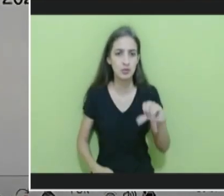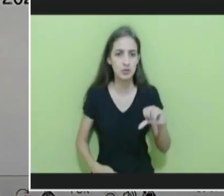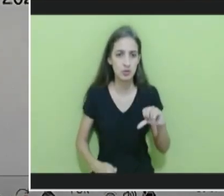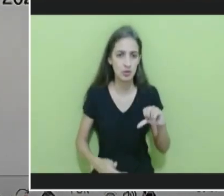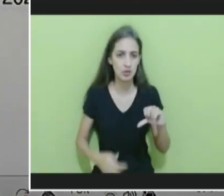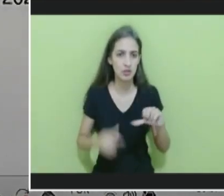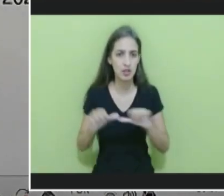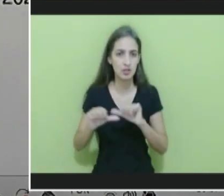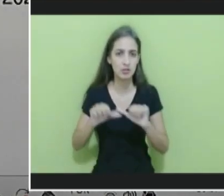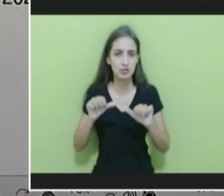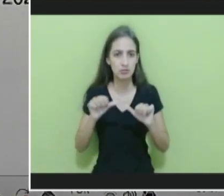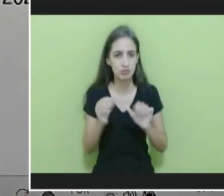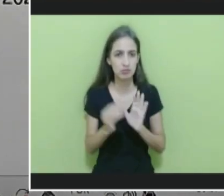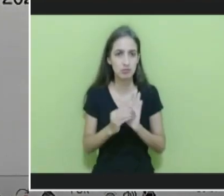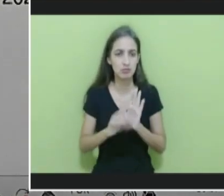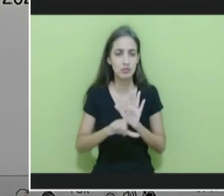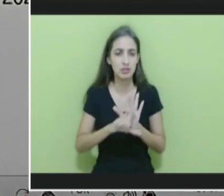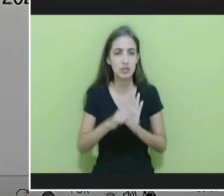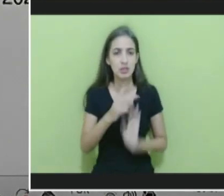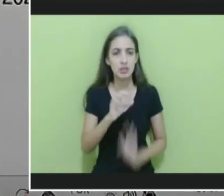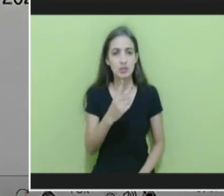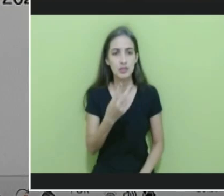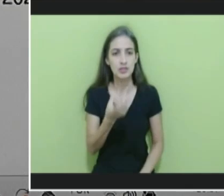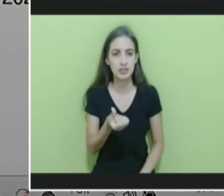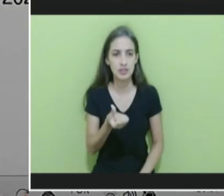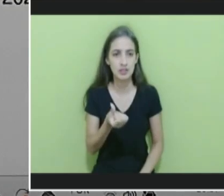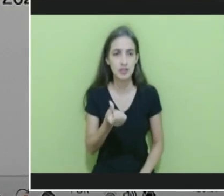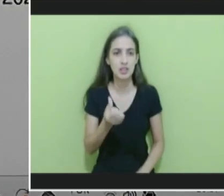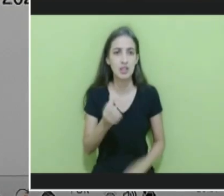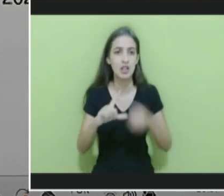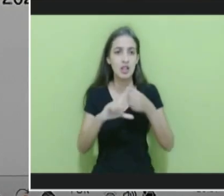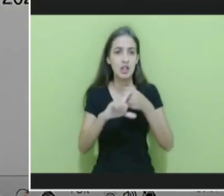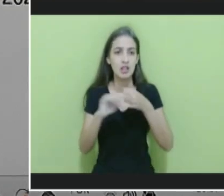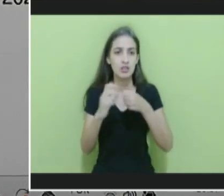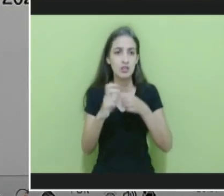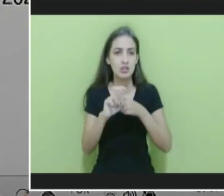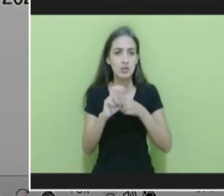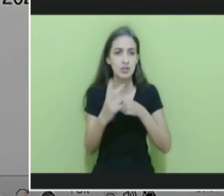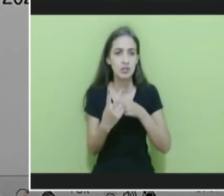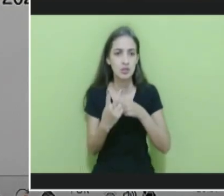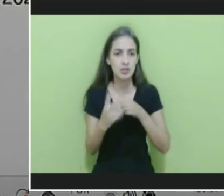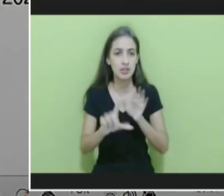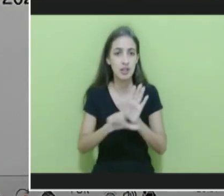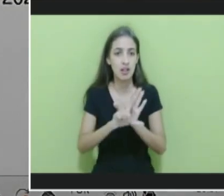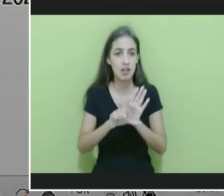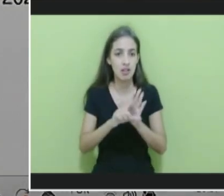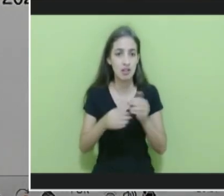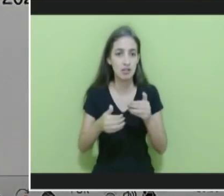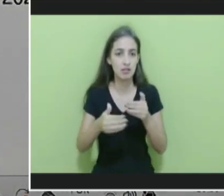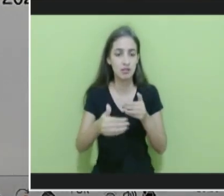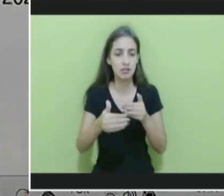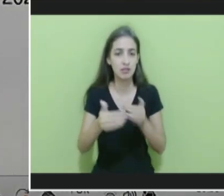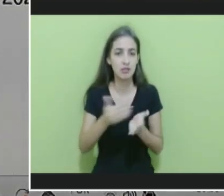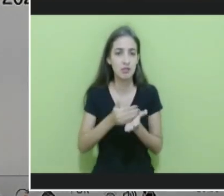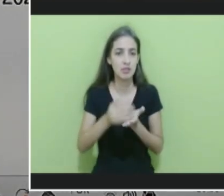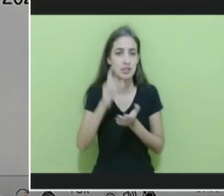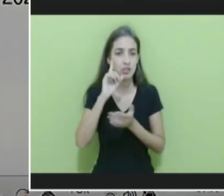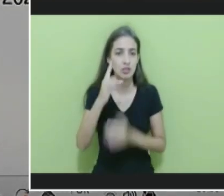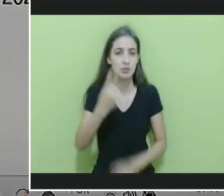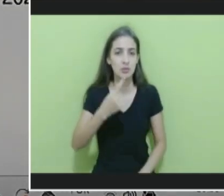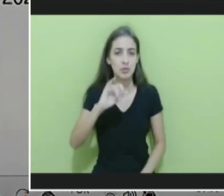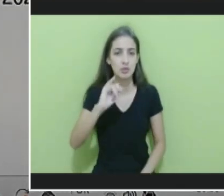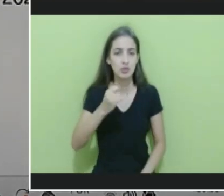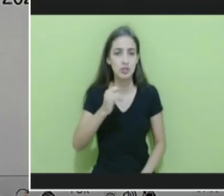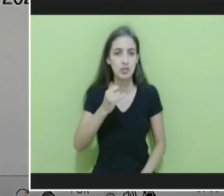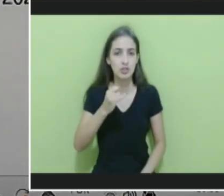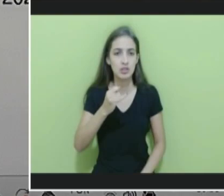o exercício de 2026. Artigo 52. Essa lei entrará em vigor na data de 1 de janeiro de 2026.